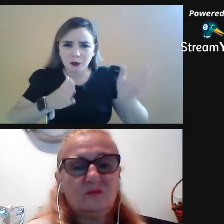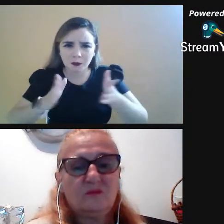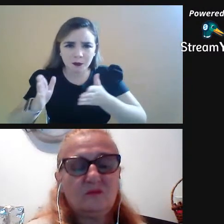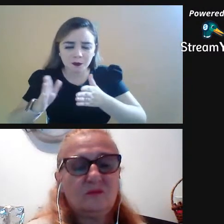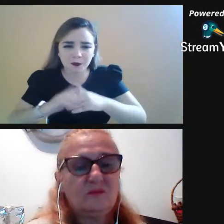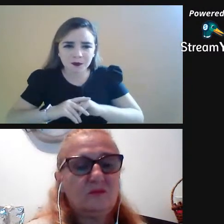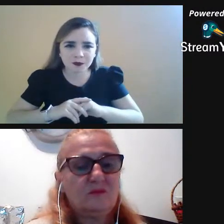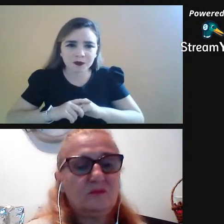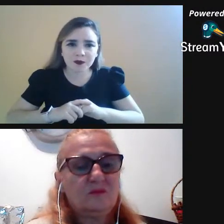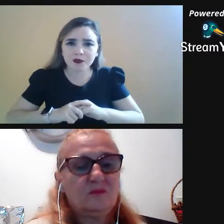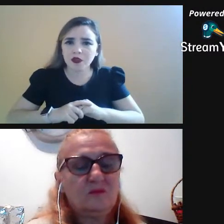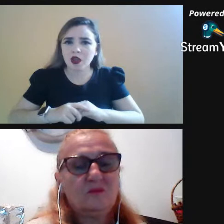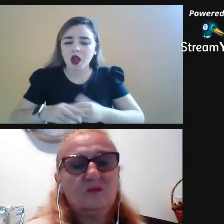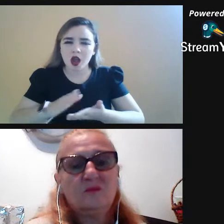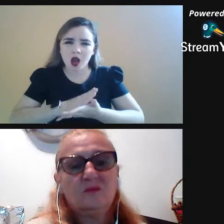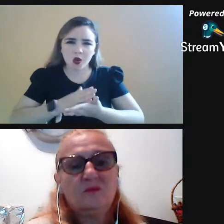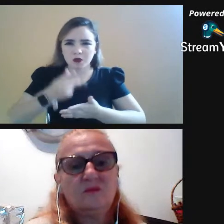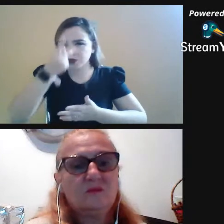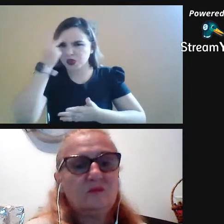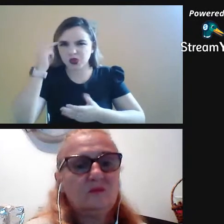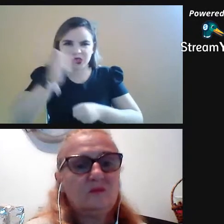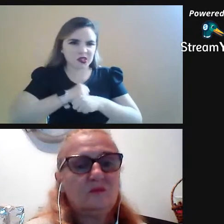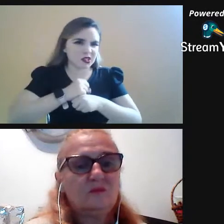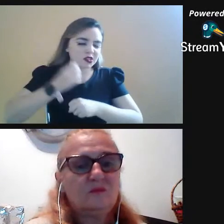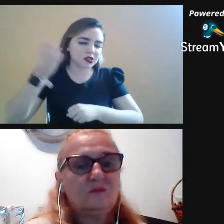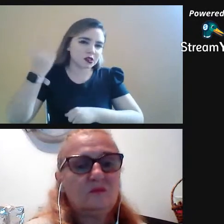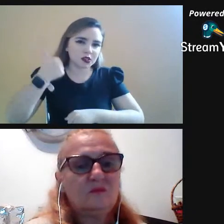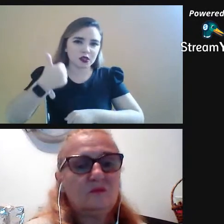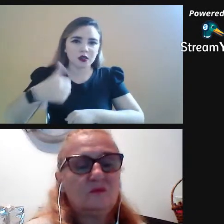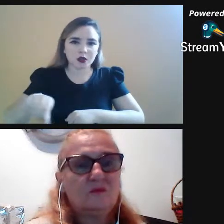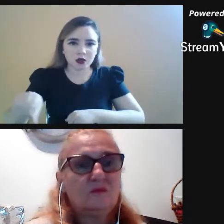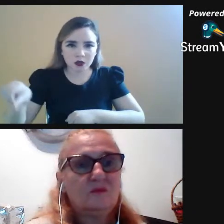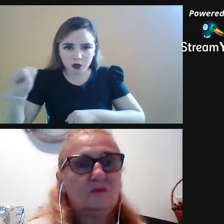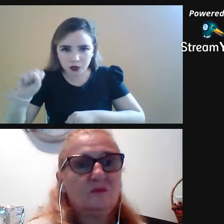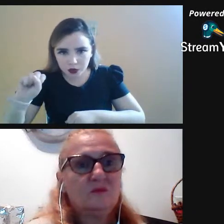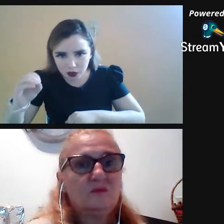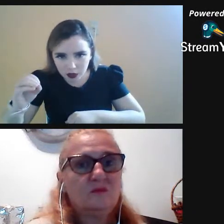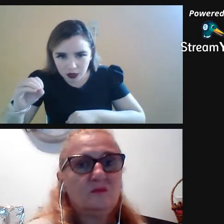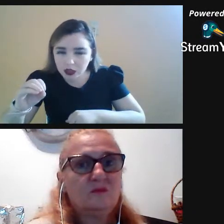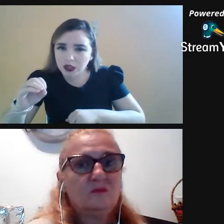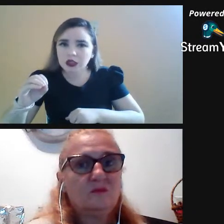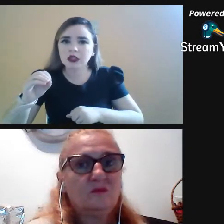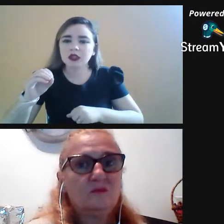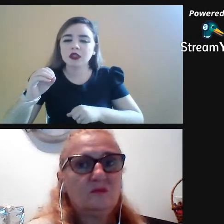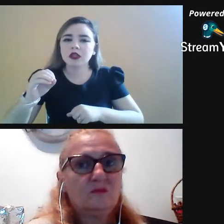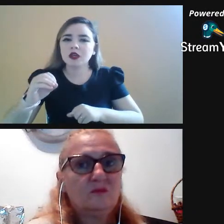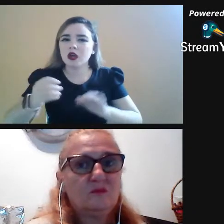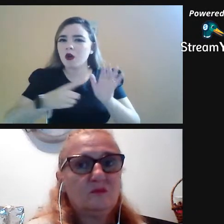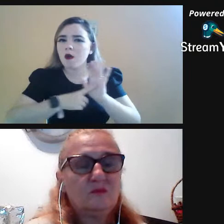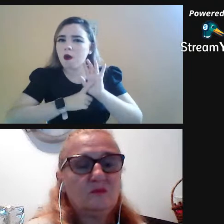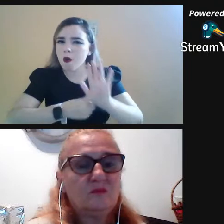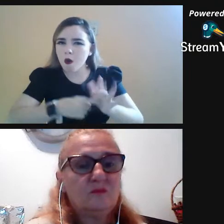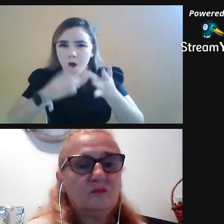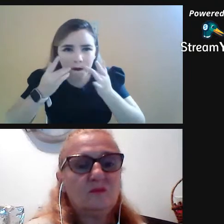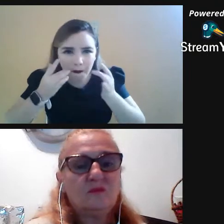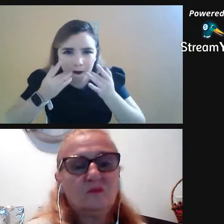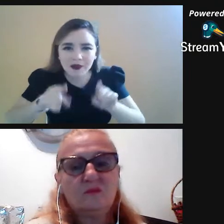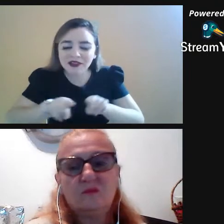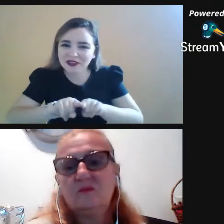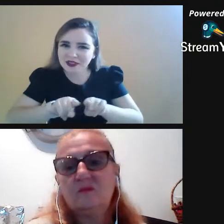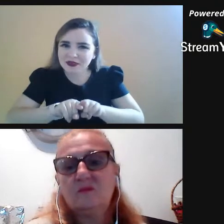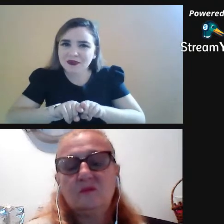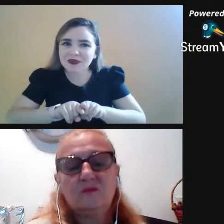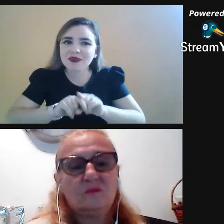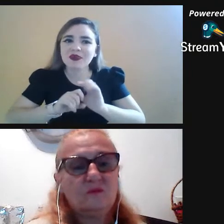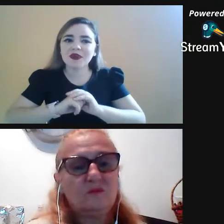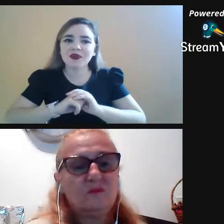dos pintores dos anos 80, né? Ele participou daquela exposição no Parque Lage, aquela exposição icônica, né? Como vai